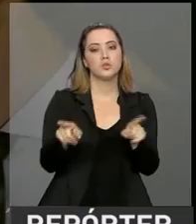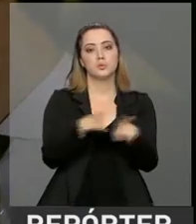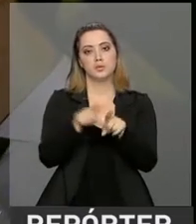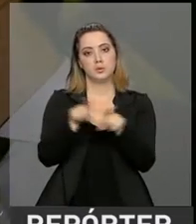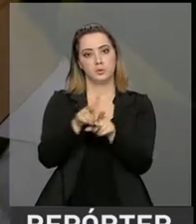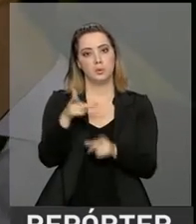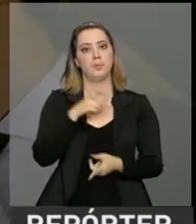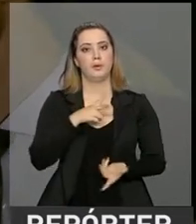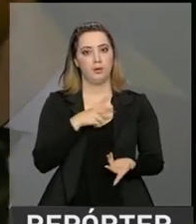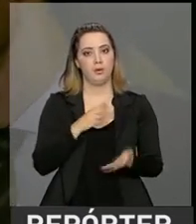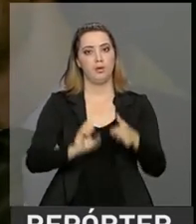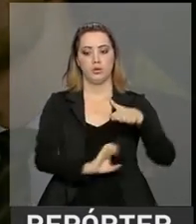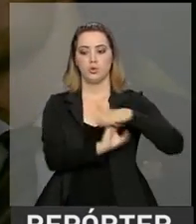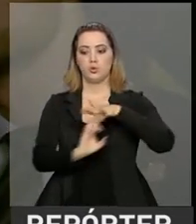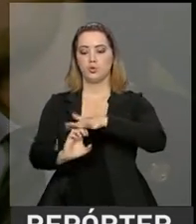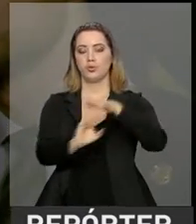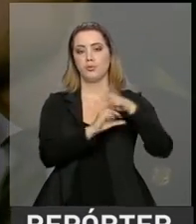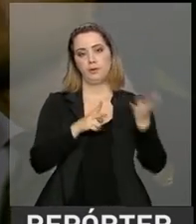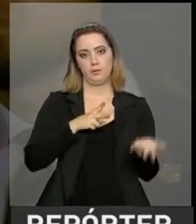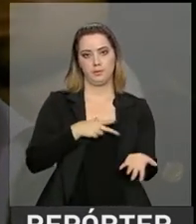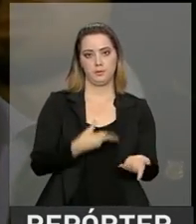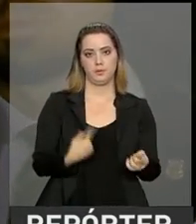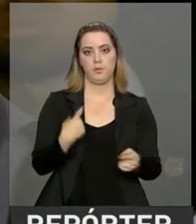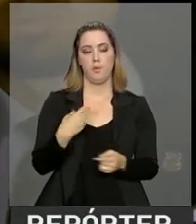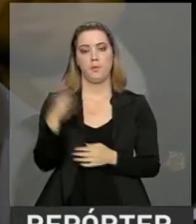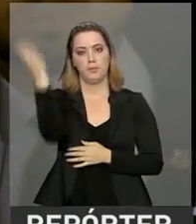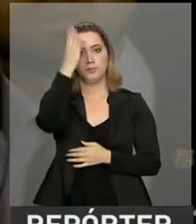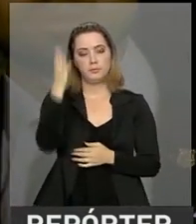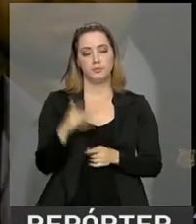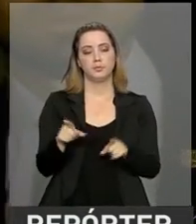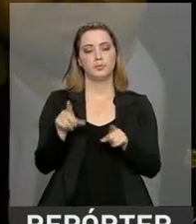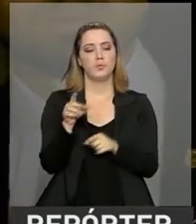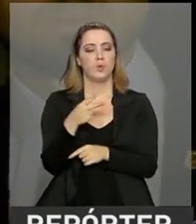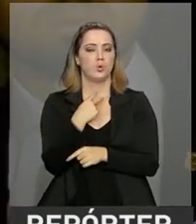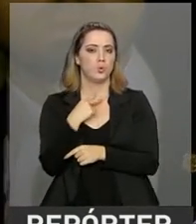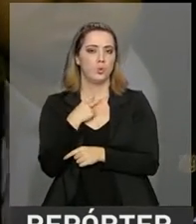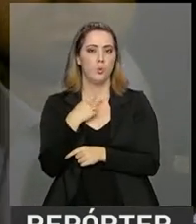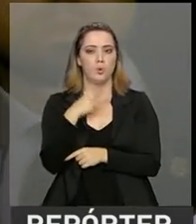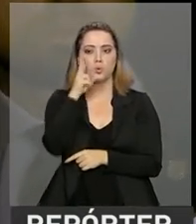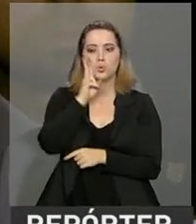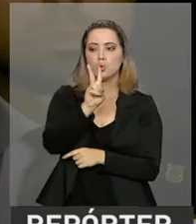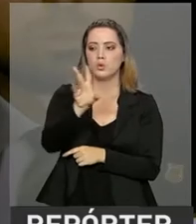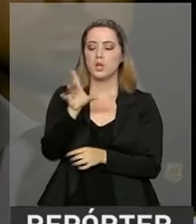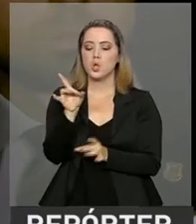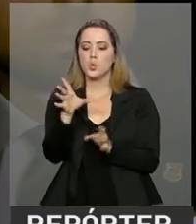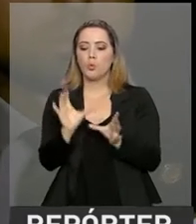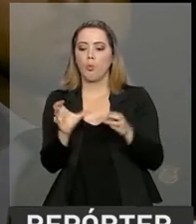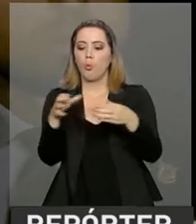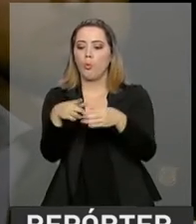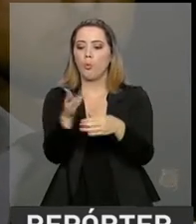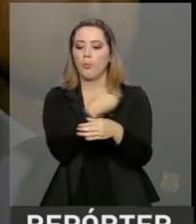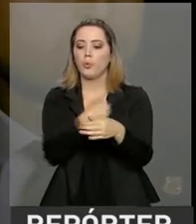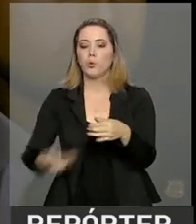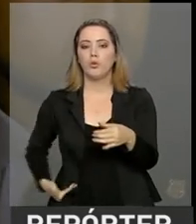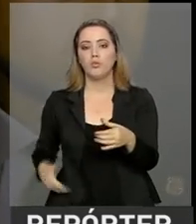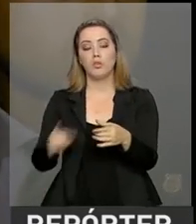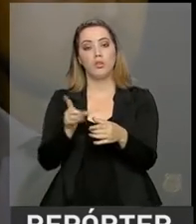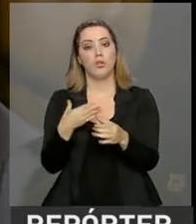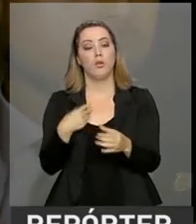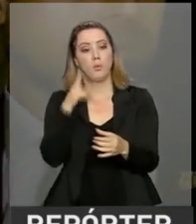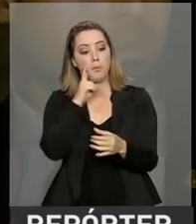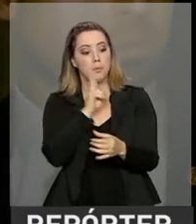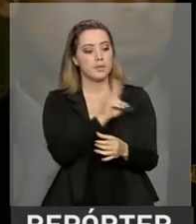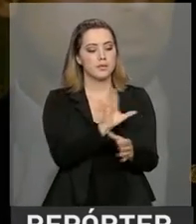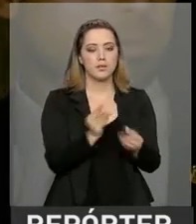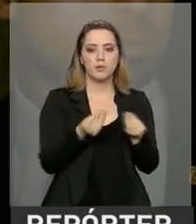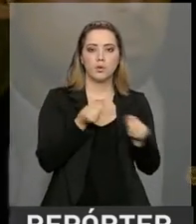esquecer que o Brasil não pode olhar só para o setor público, tem que olhar as condições dadas ao setor privado